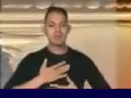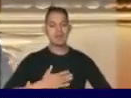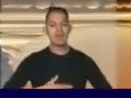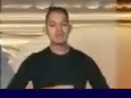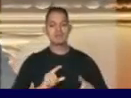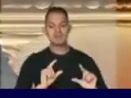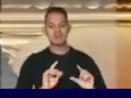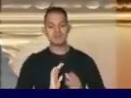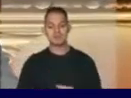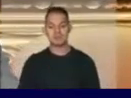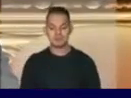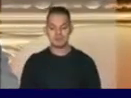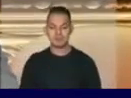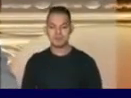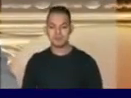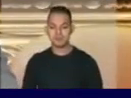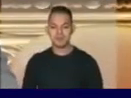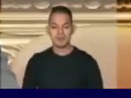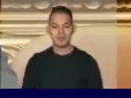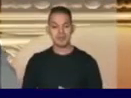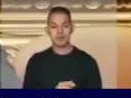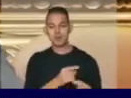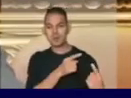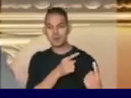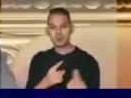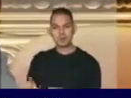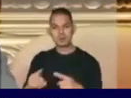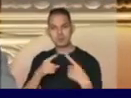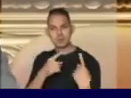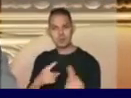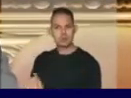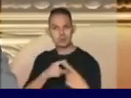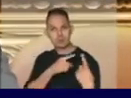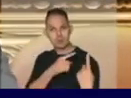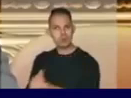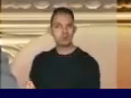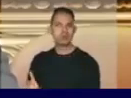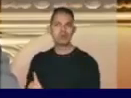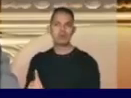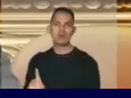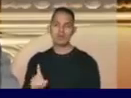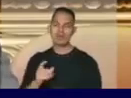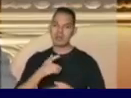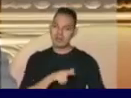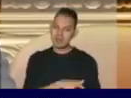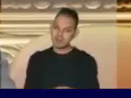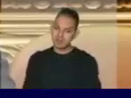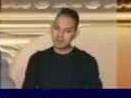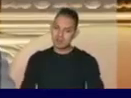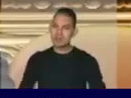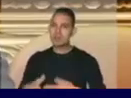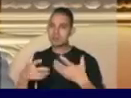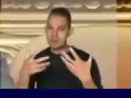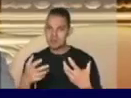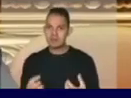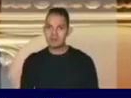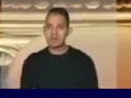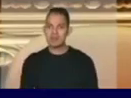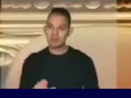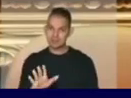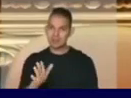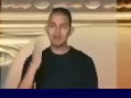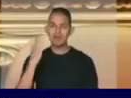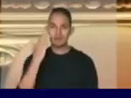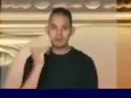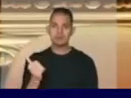Deputado Glauber, todas as críticas dentro do limite de urbanidade, elas têm sido aceitas aqui na comissão. Eu